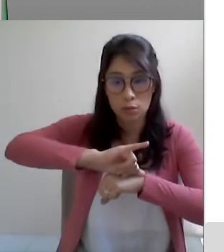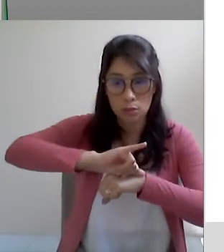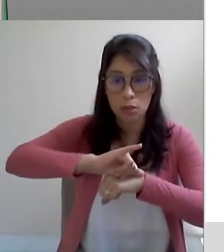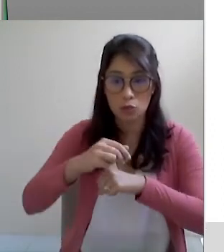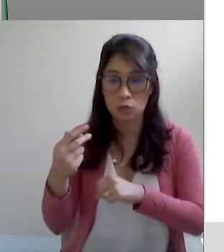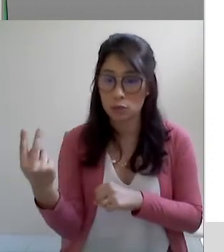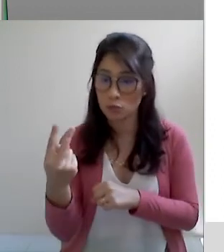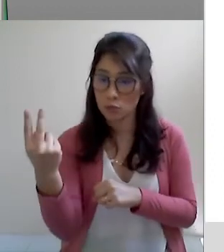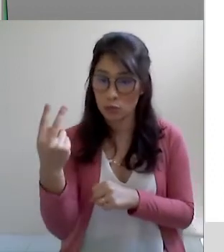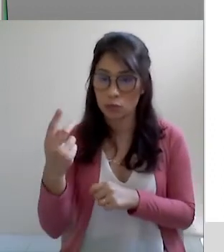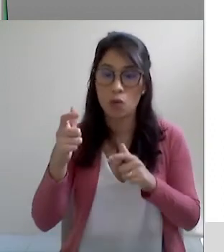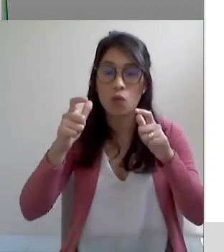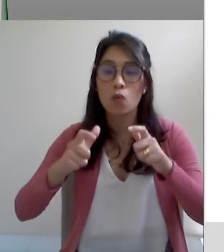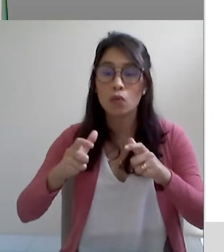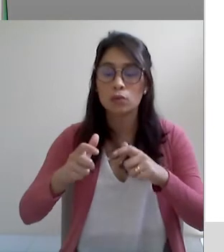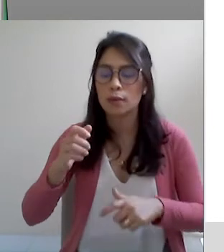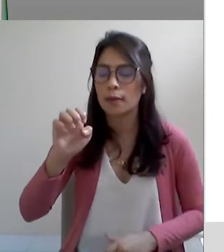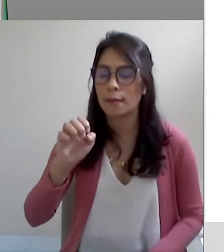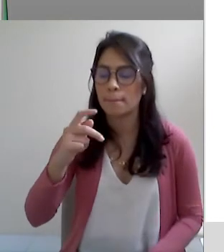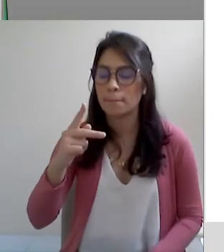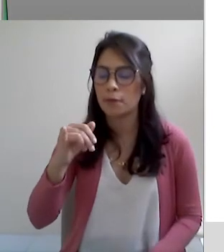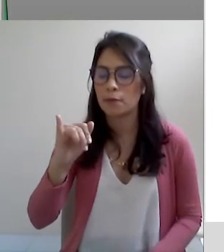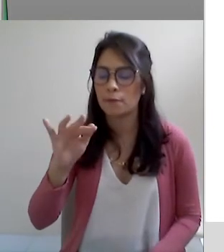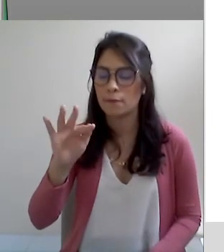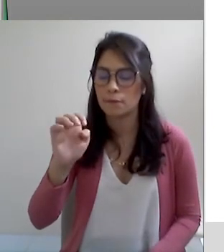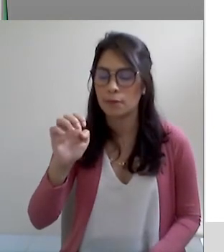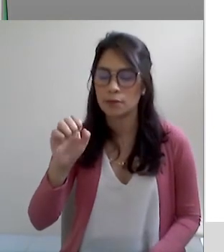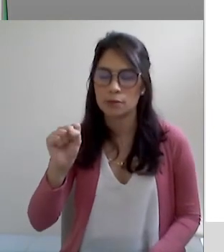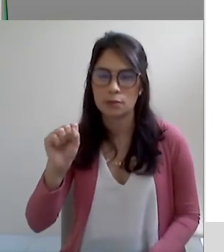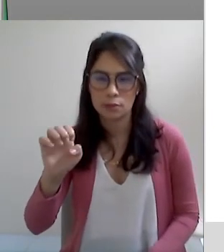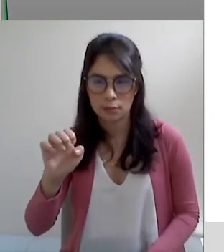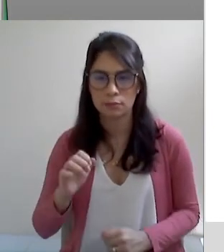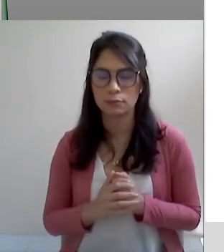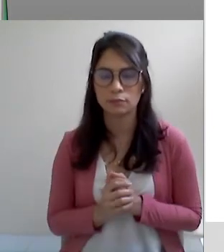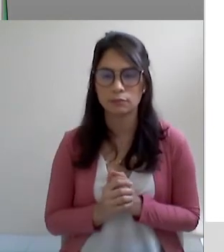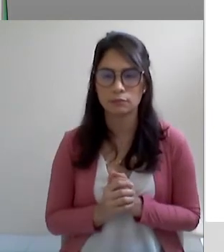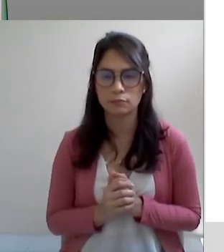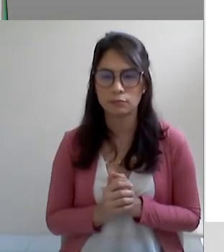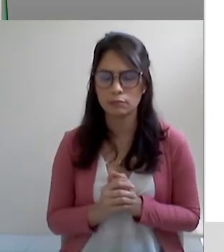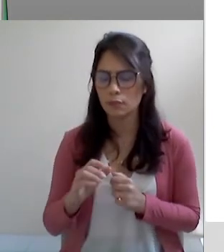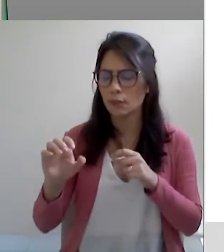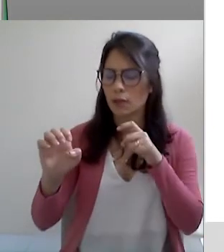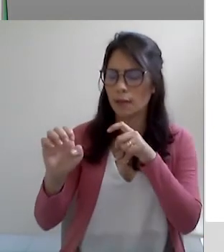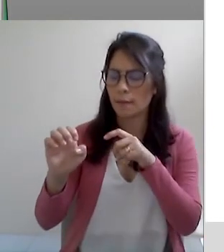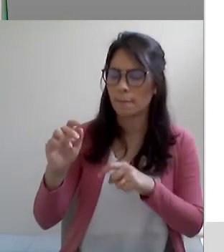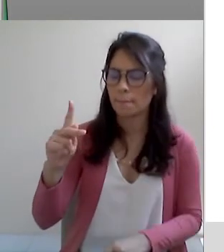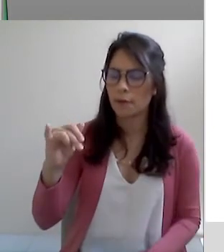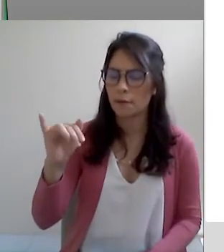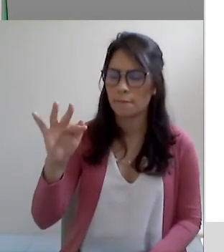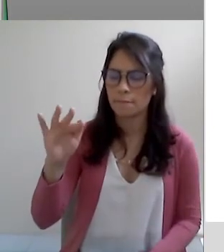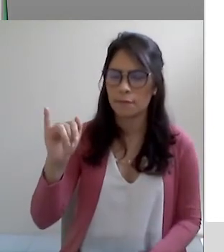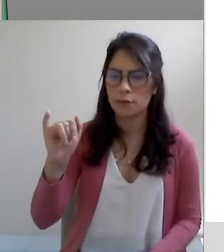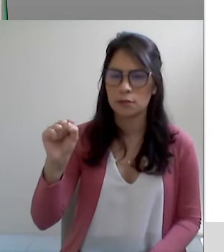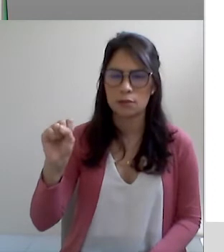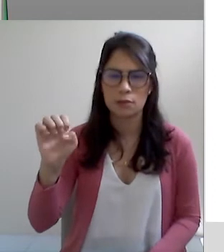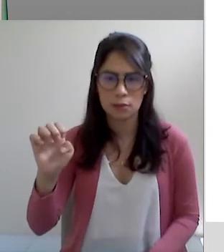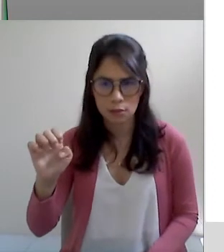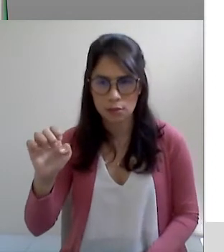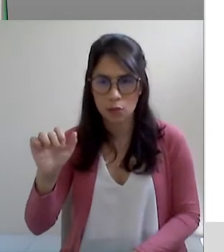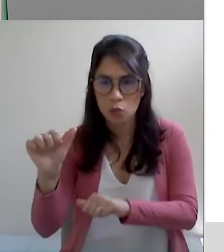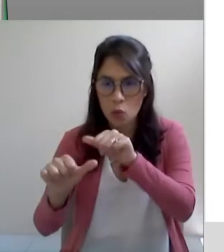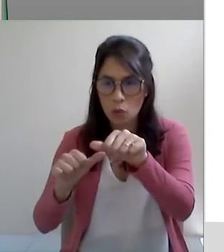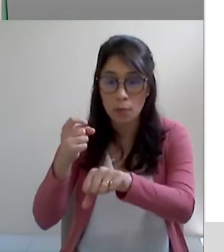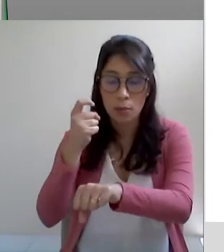medular e o desenvolvimento do centro de ossificação secundário na região da epífise.